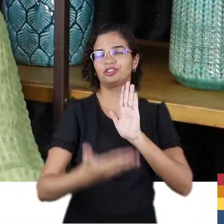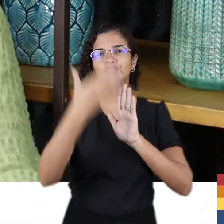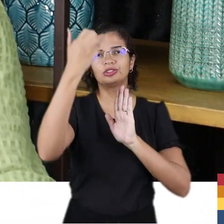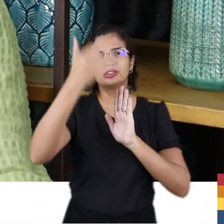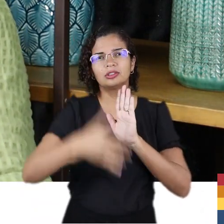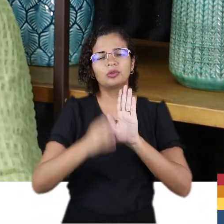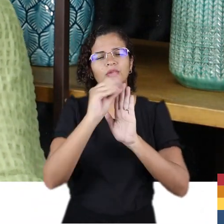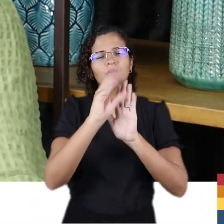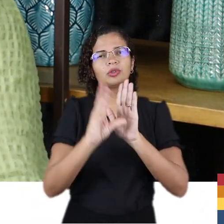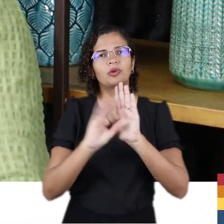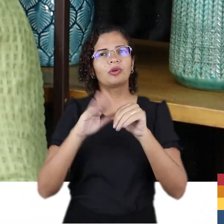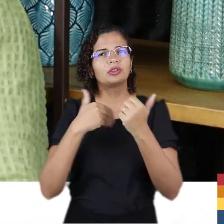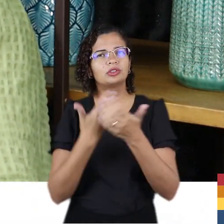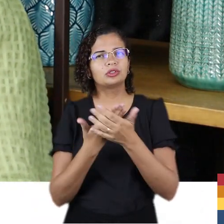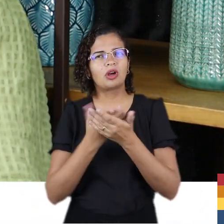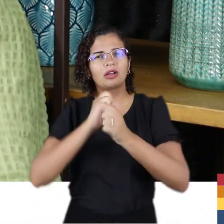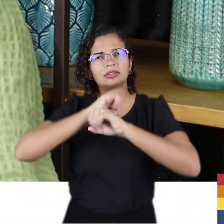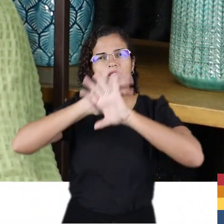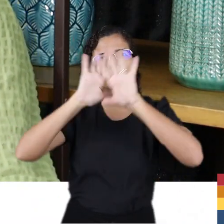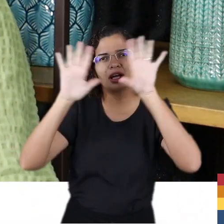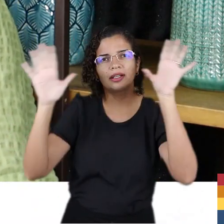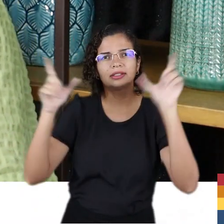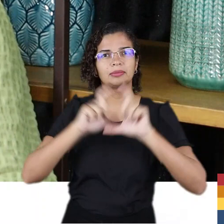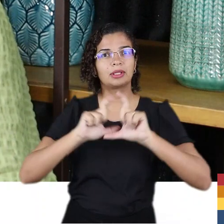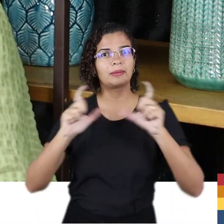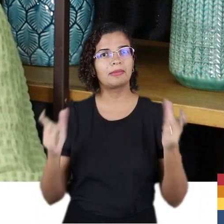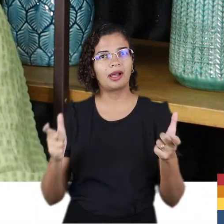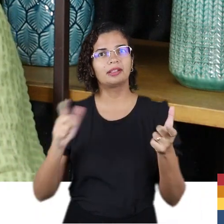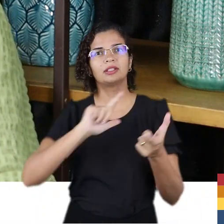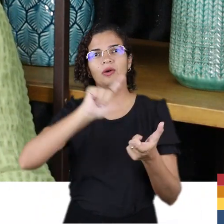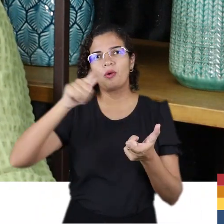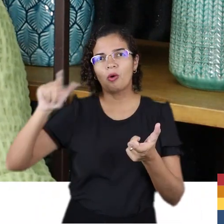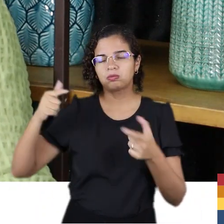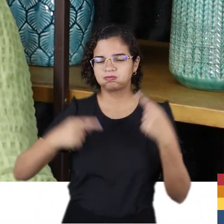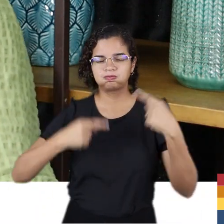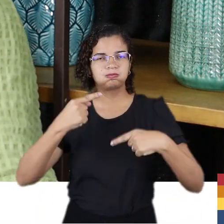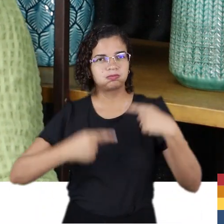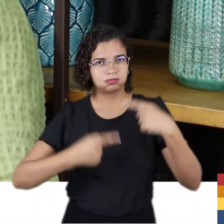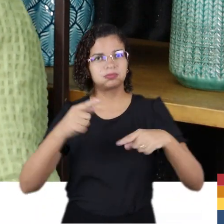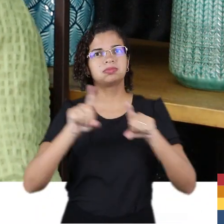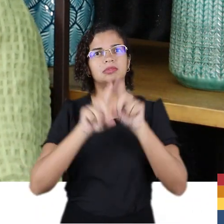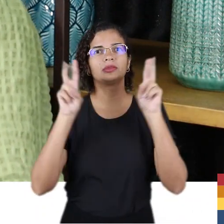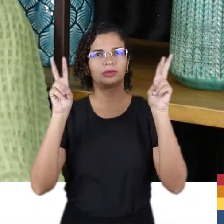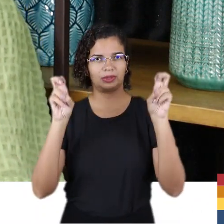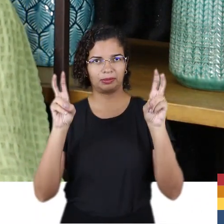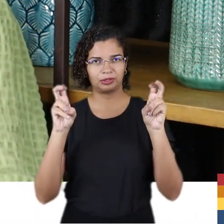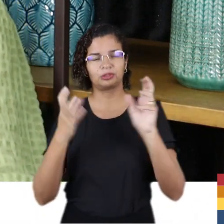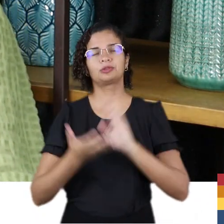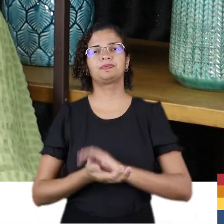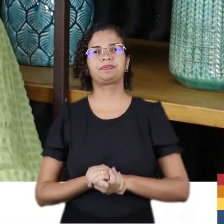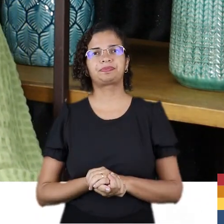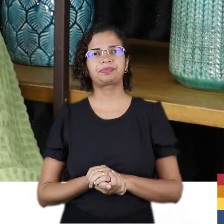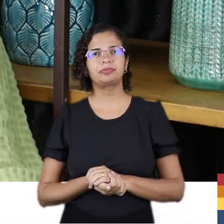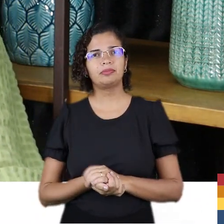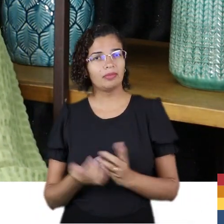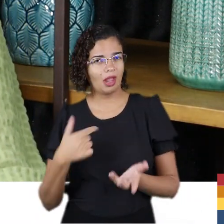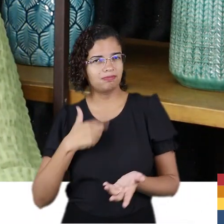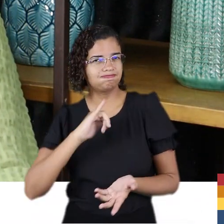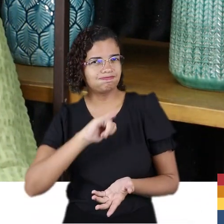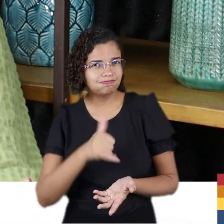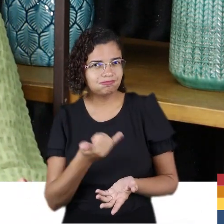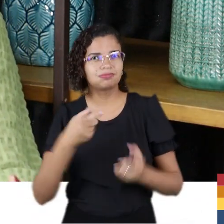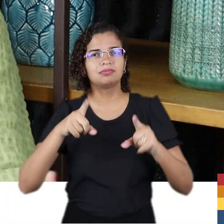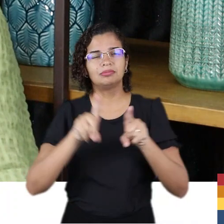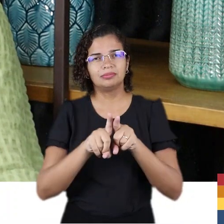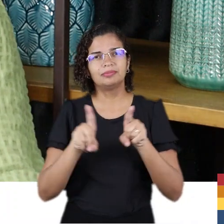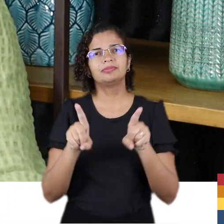para esclarecimento e para ampliação de outros debates, né? Acerca dessa temática. Né? Eu aproveito também, né?